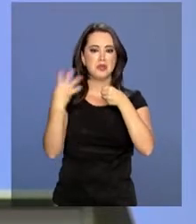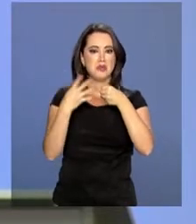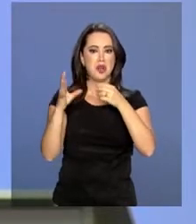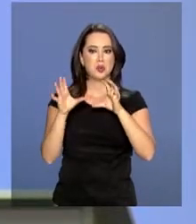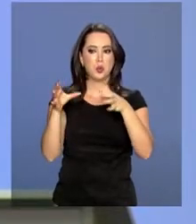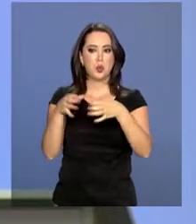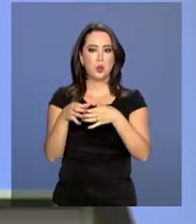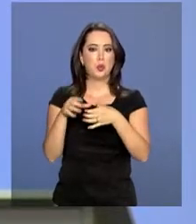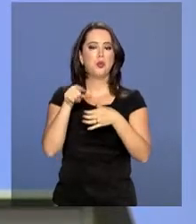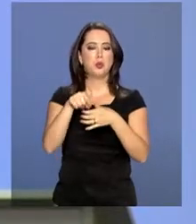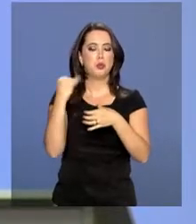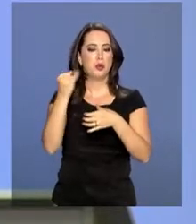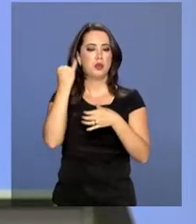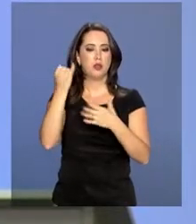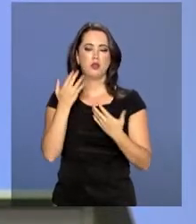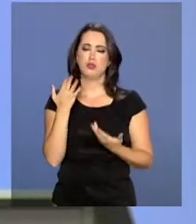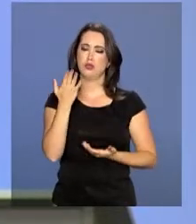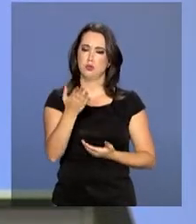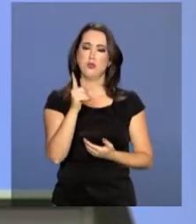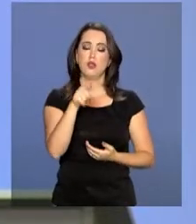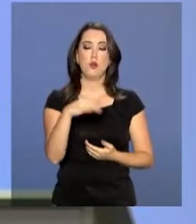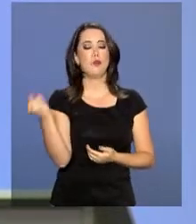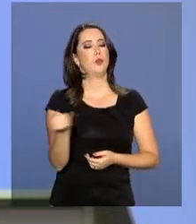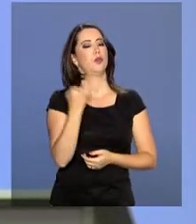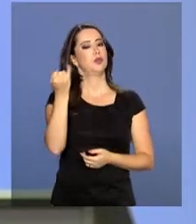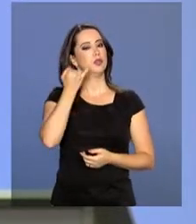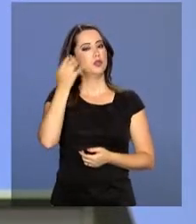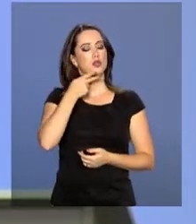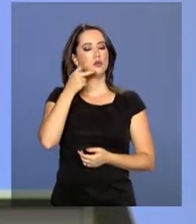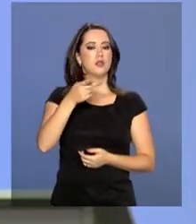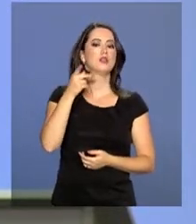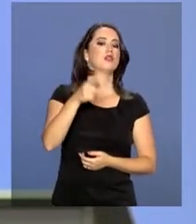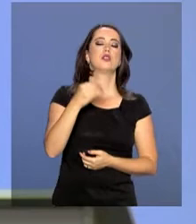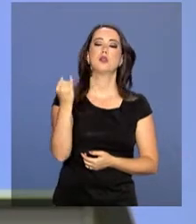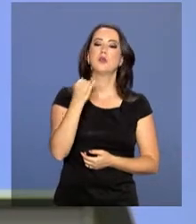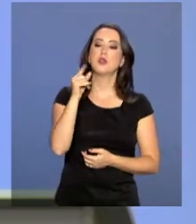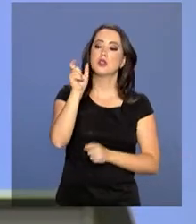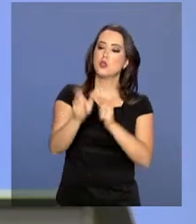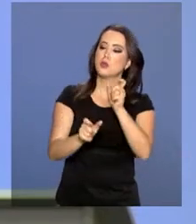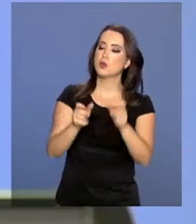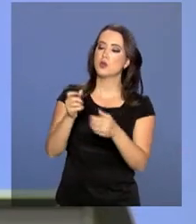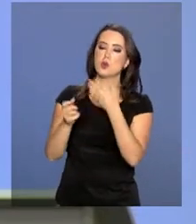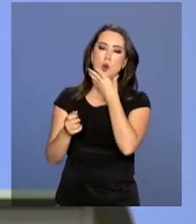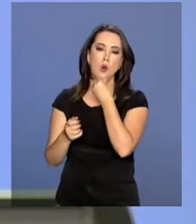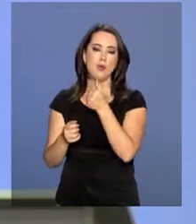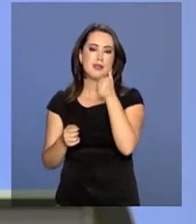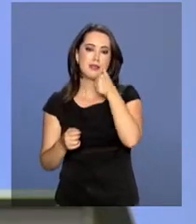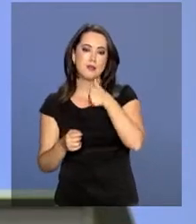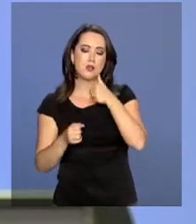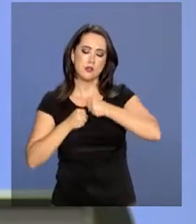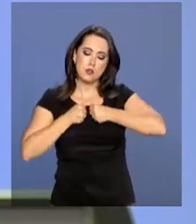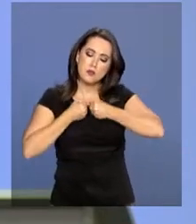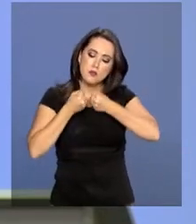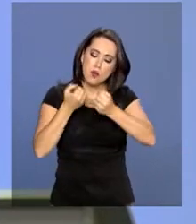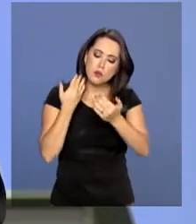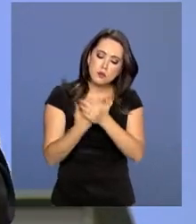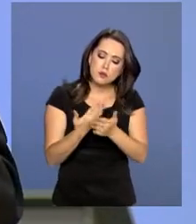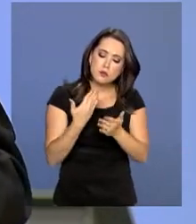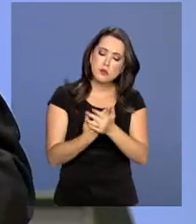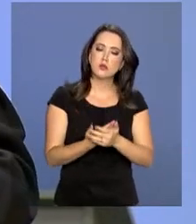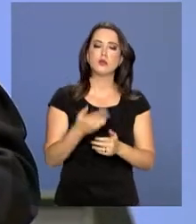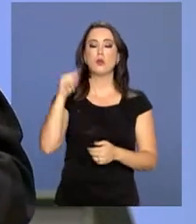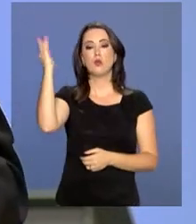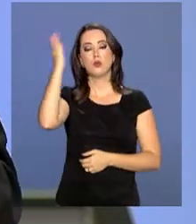cabal do talento de homens e mulheres que se dedicam dia e noite a colocar o